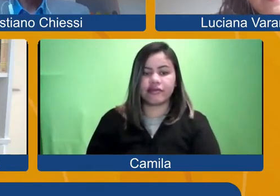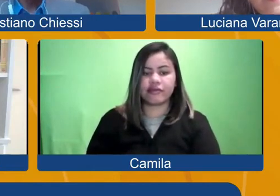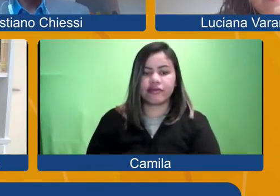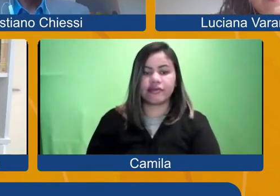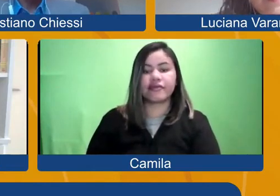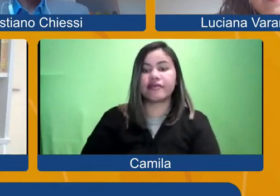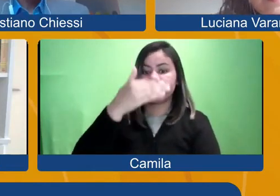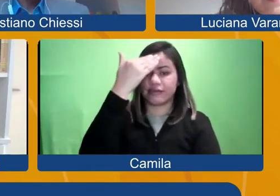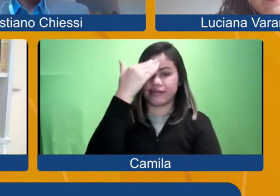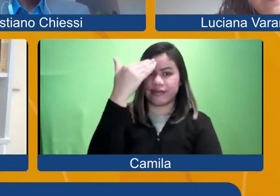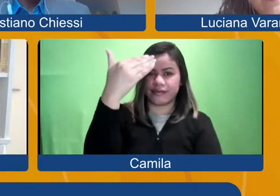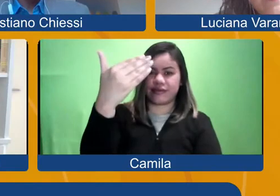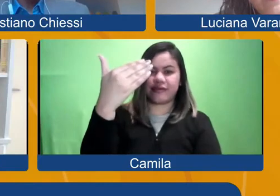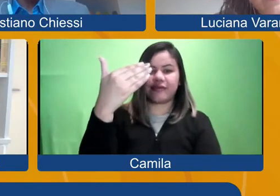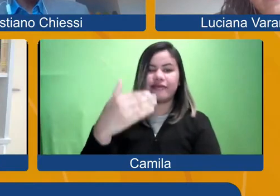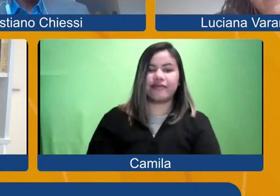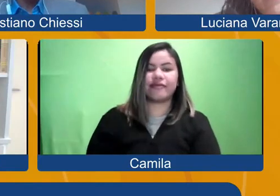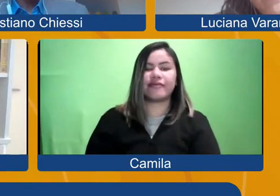Obrigada.